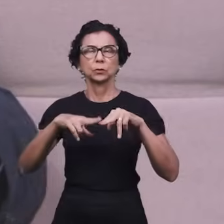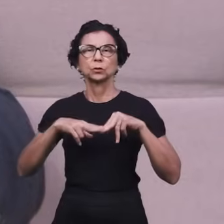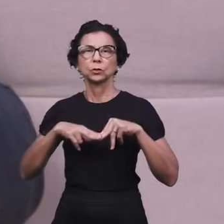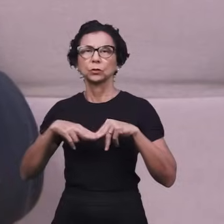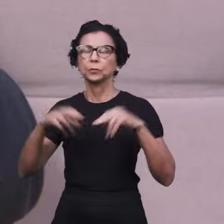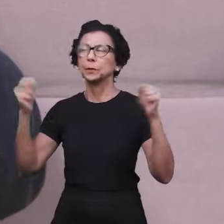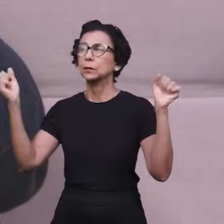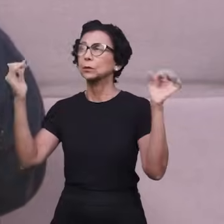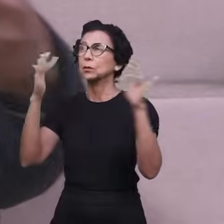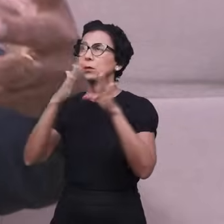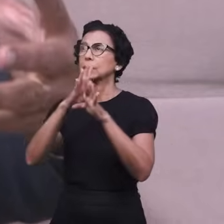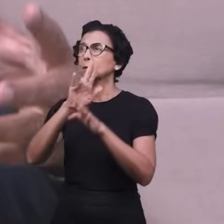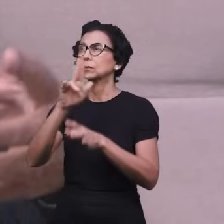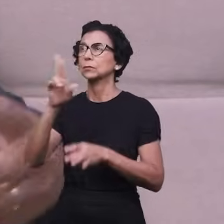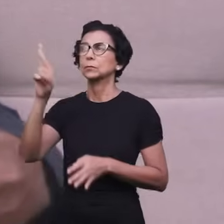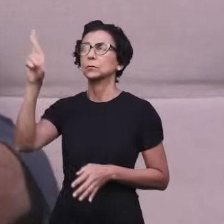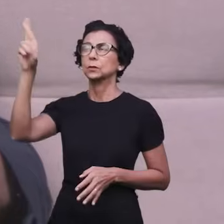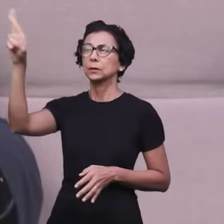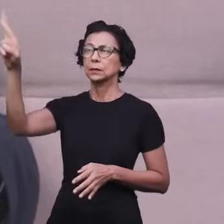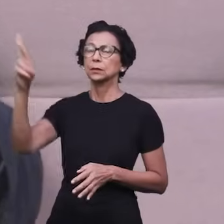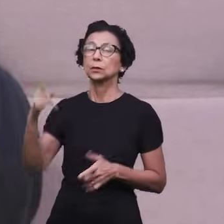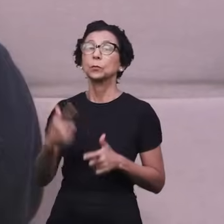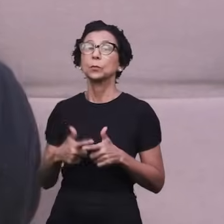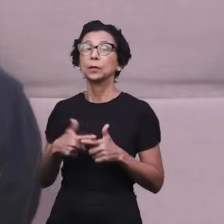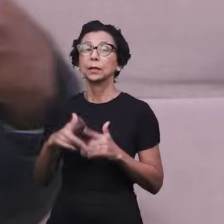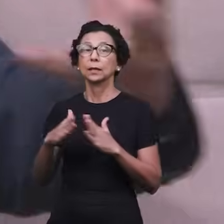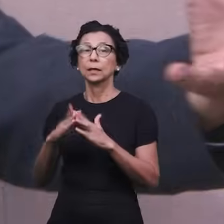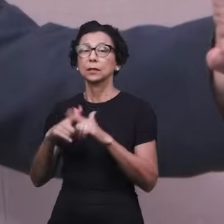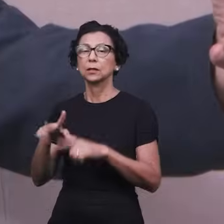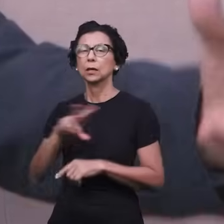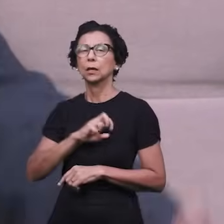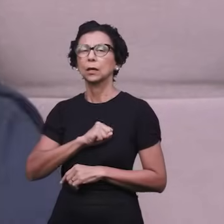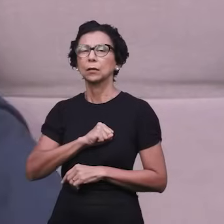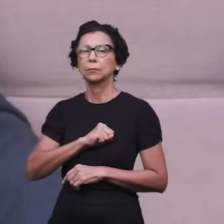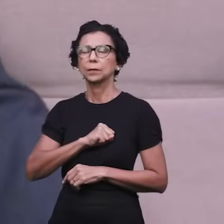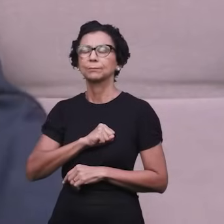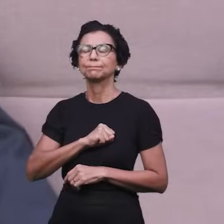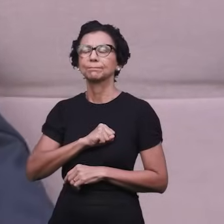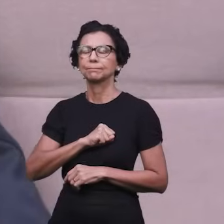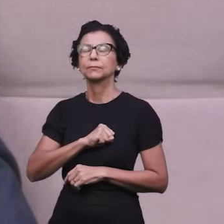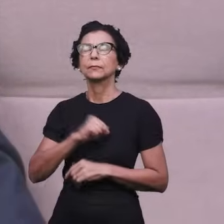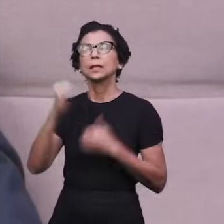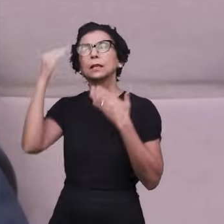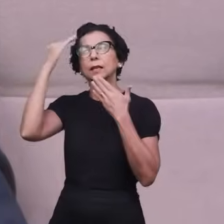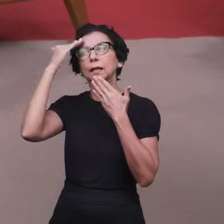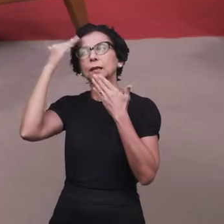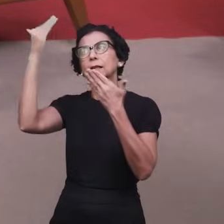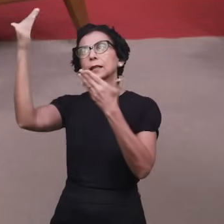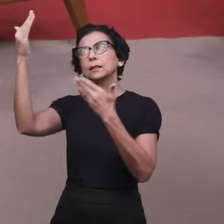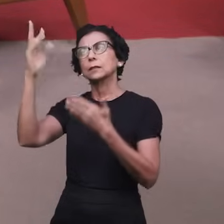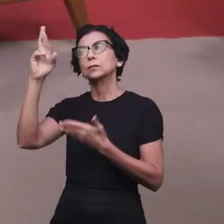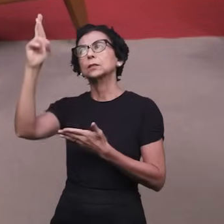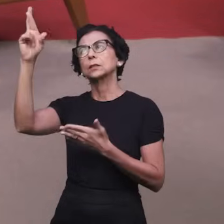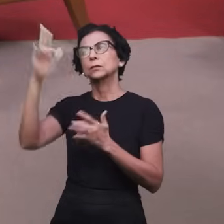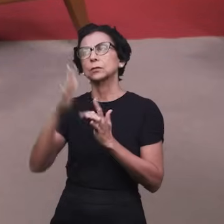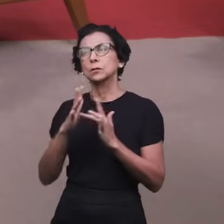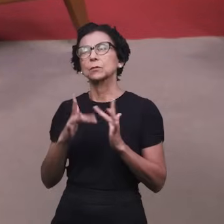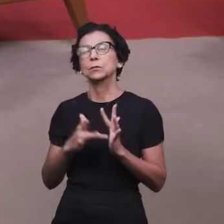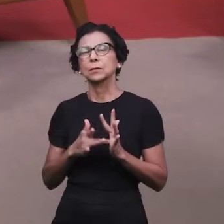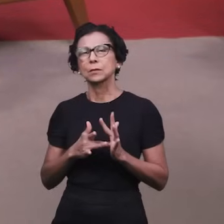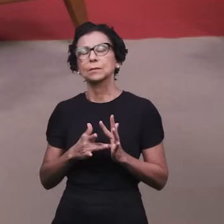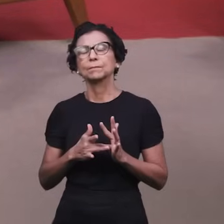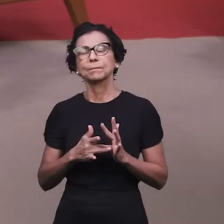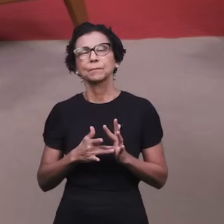igreja, ela tem glorificação porque ela tem amor e gratidão ao Senhor Jesus. E a glorificação